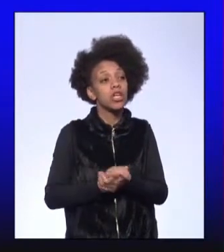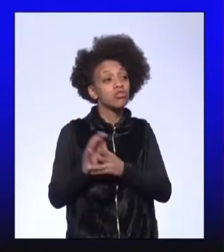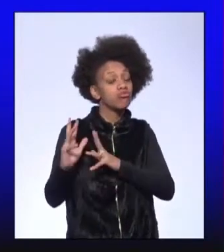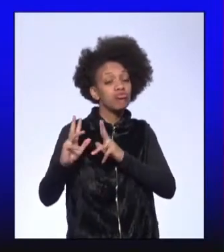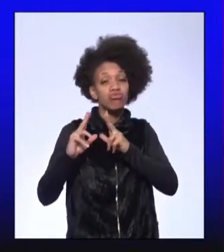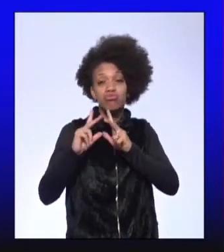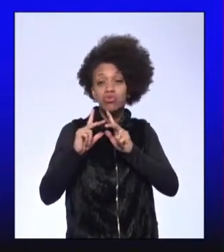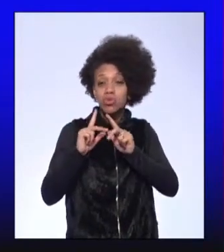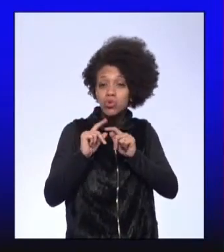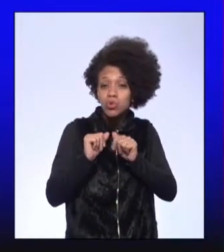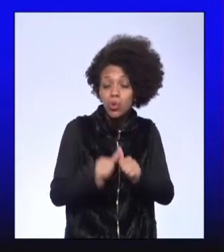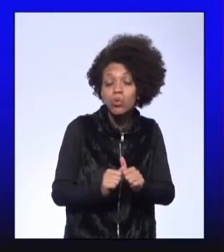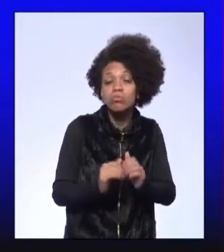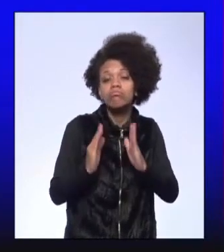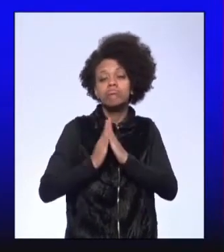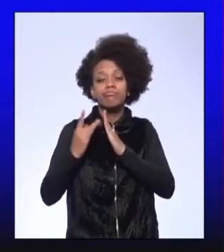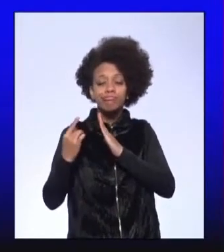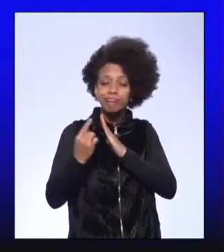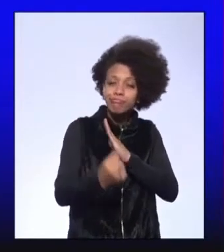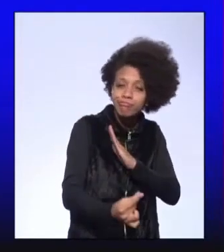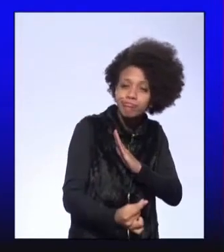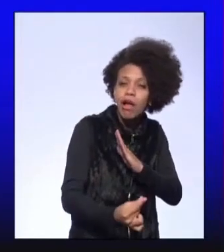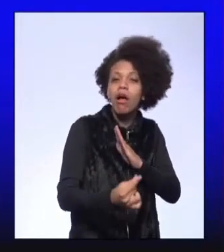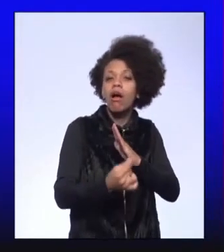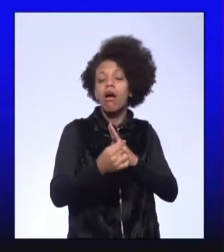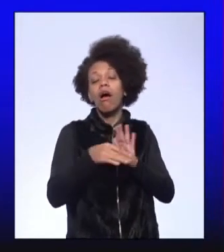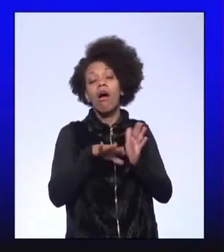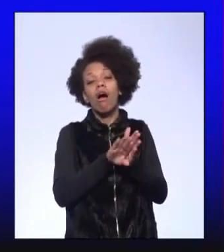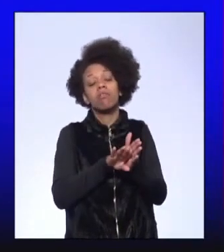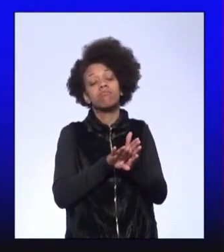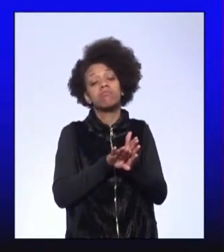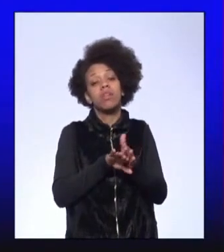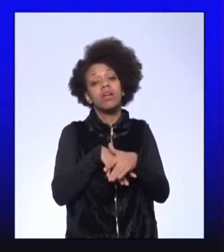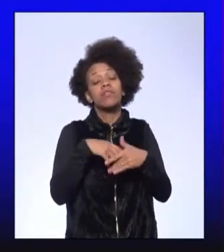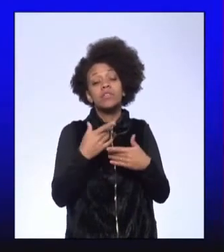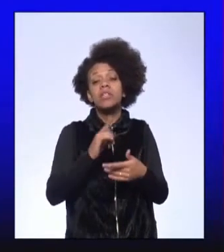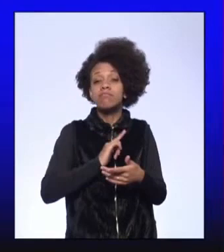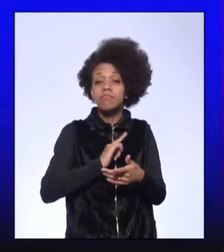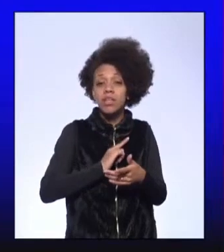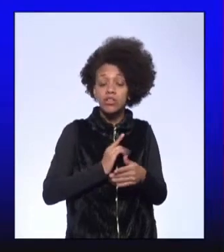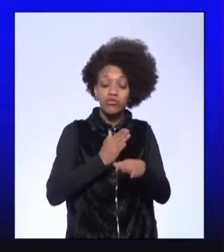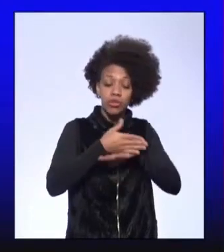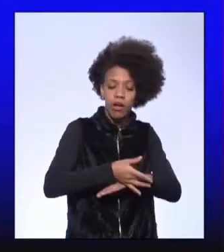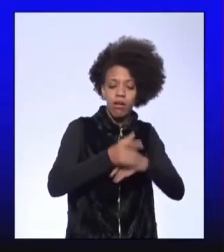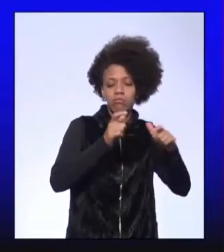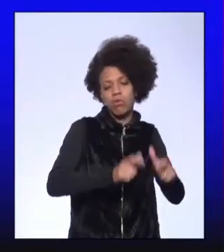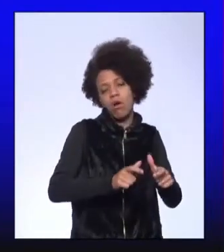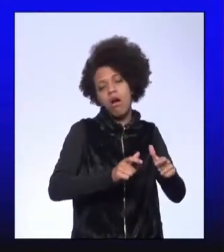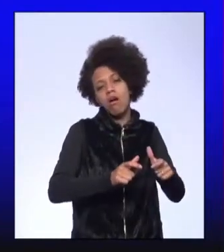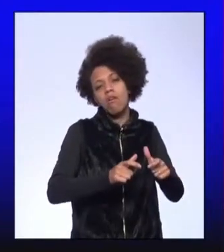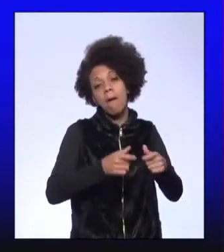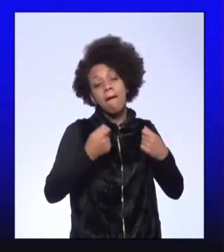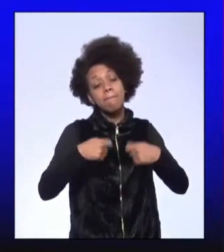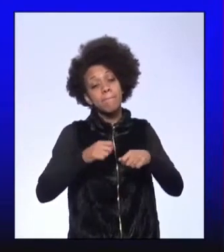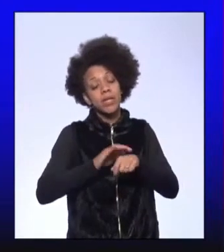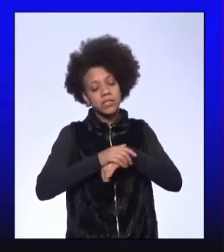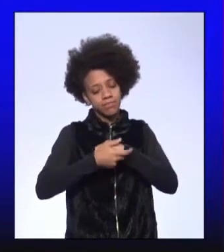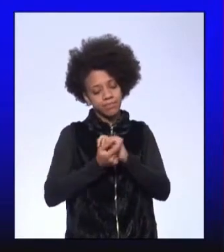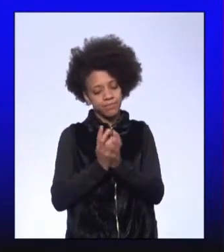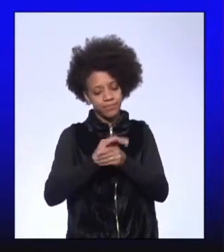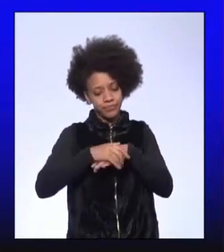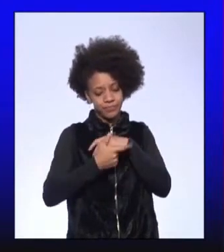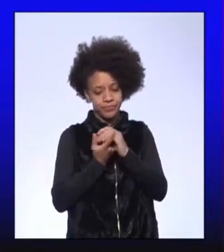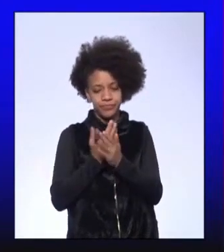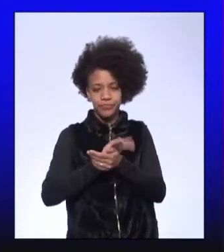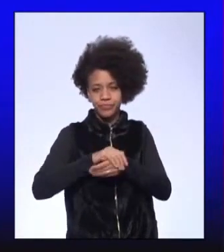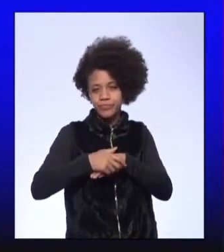quando saímos de casa, etc., né, até que você tenha, vamos dizer, chegado ao local, você higienize as suas